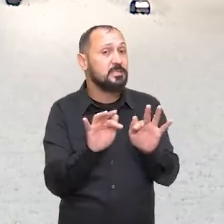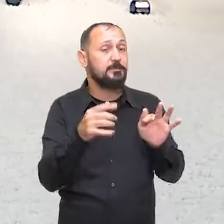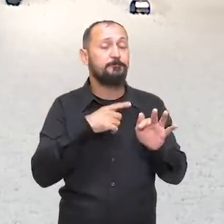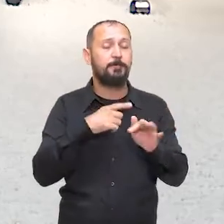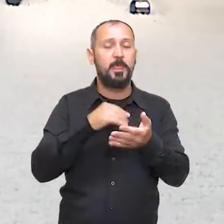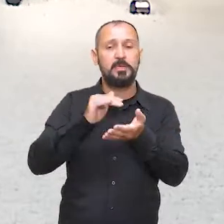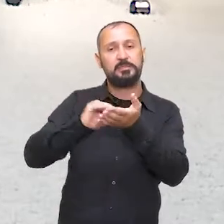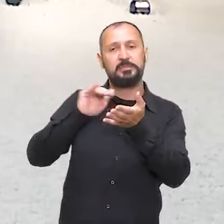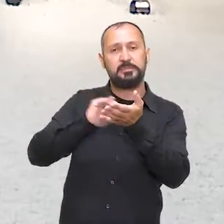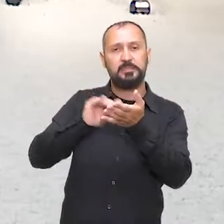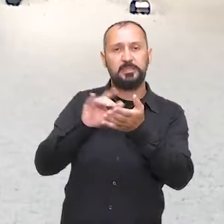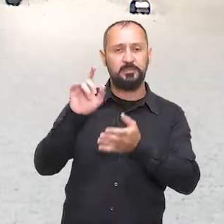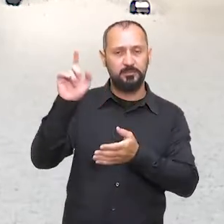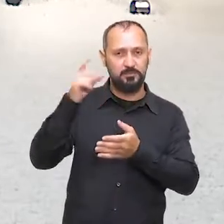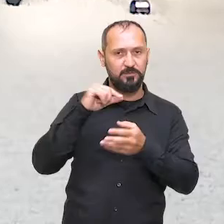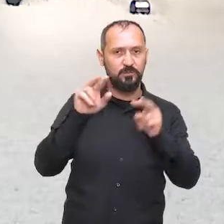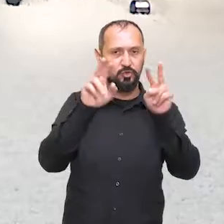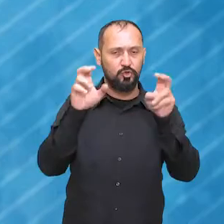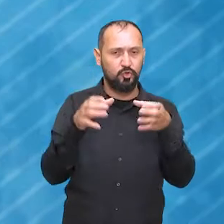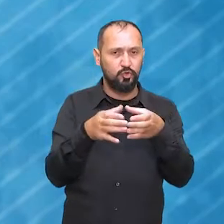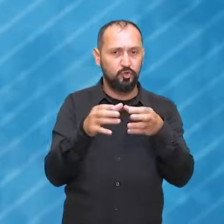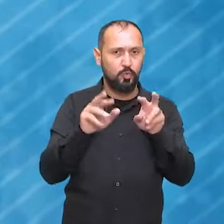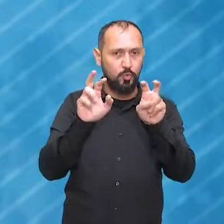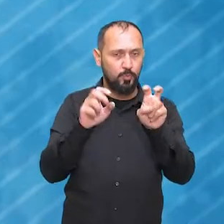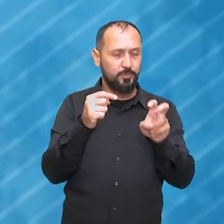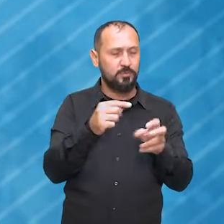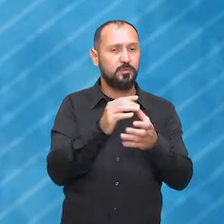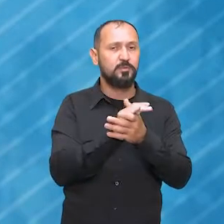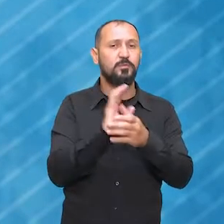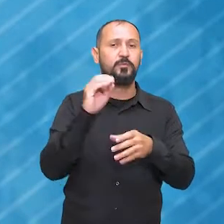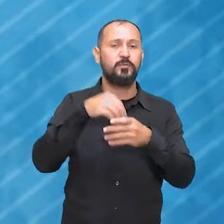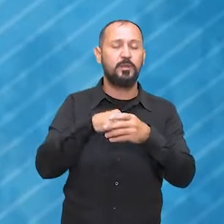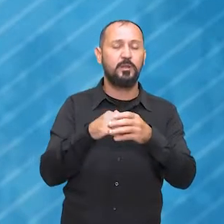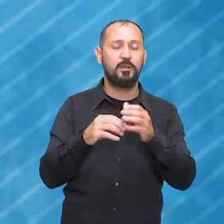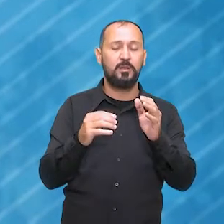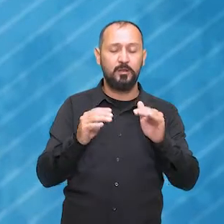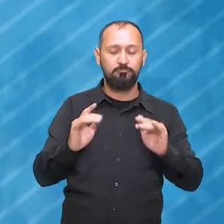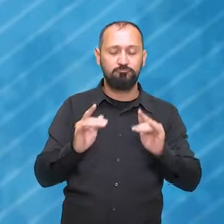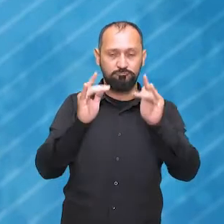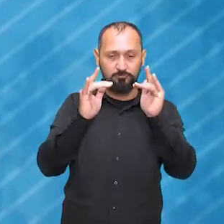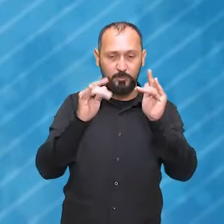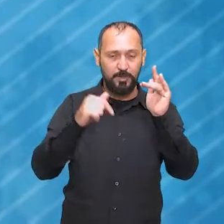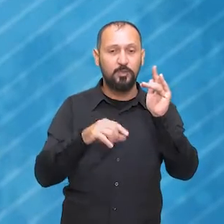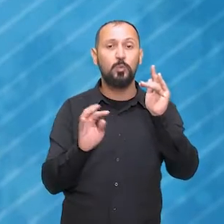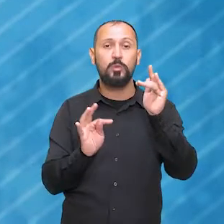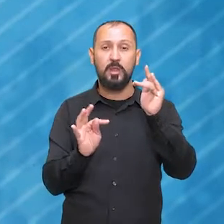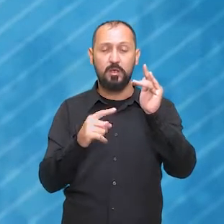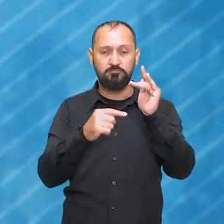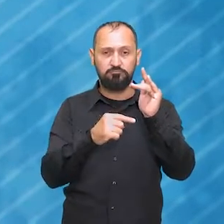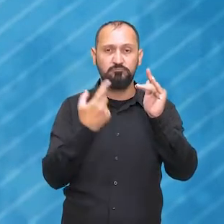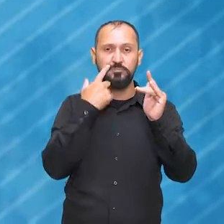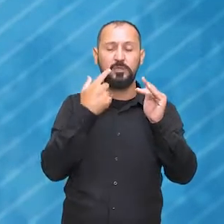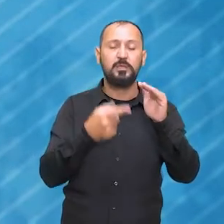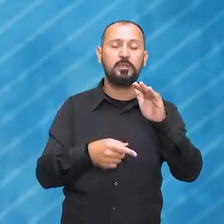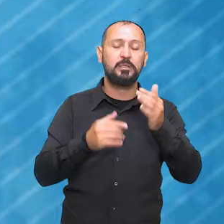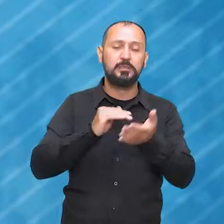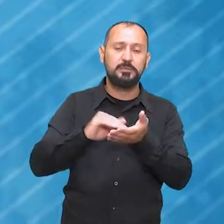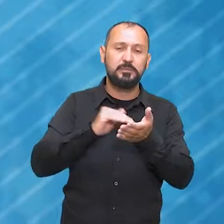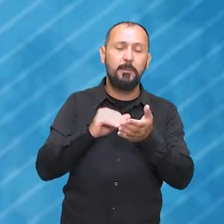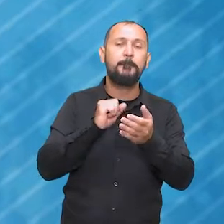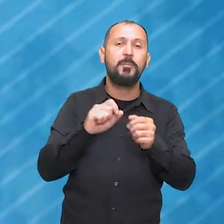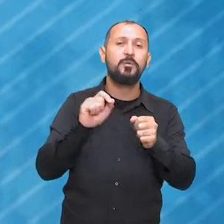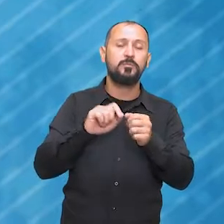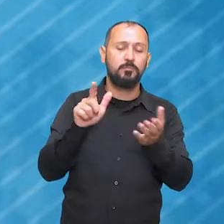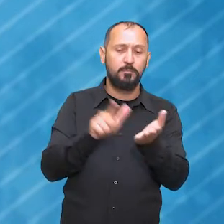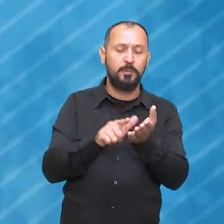um procedimento muito simples. A gente tem a nossa secretaria lá de comissões, fica no térreo lá na nossa